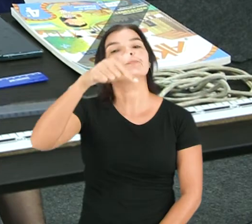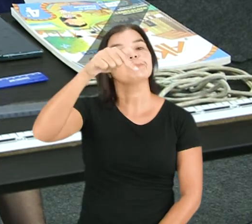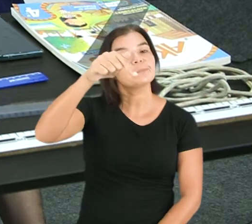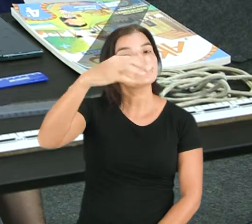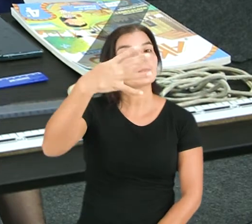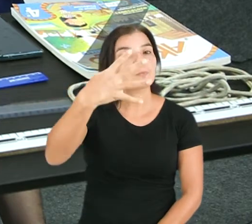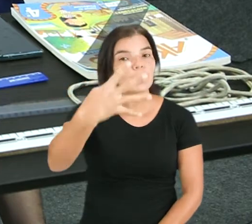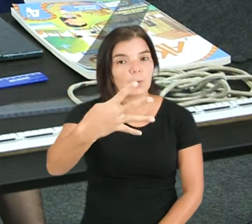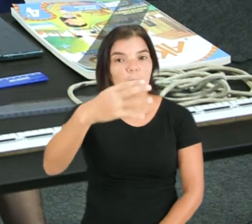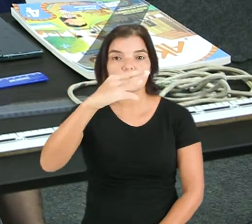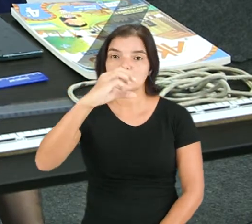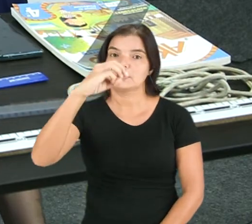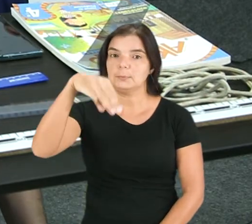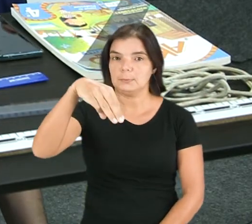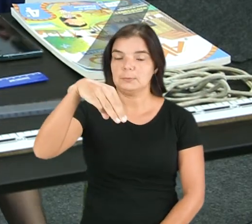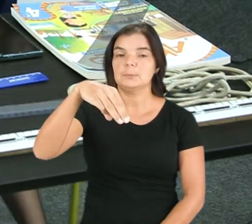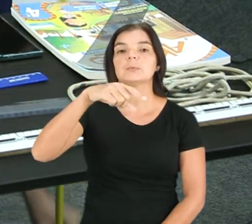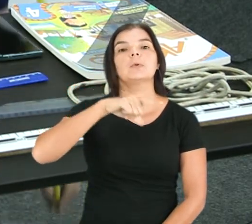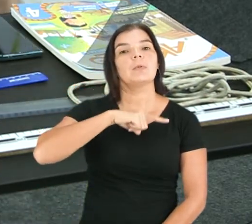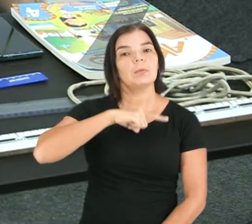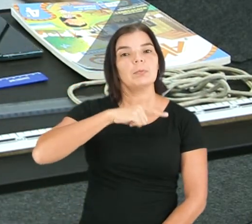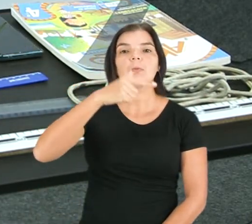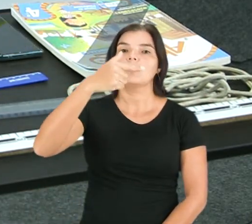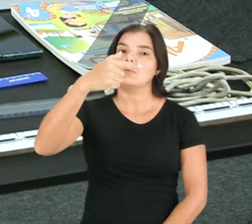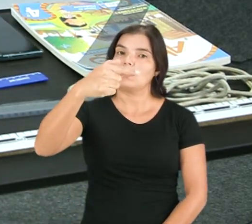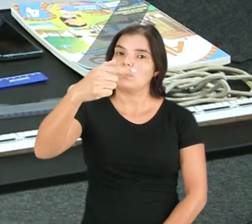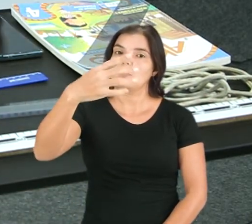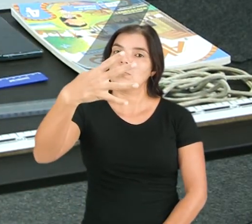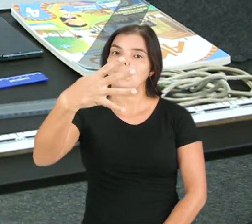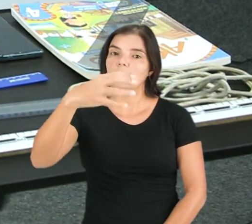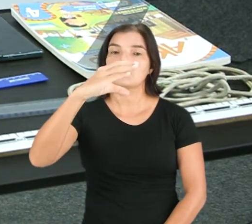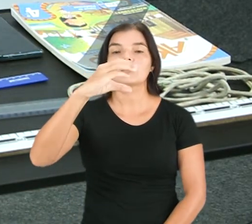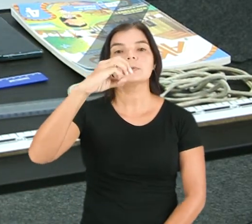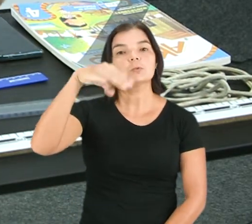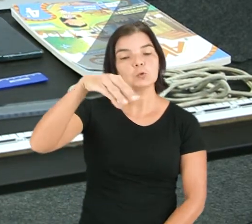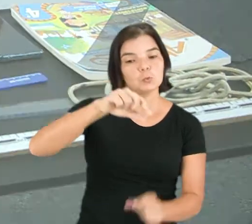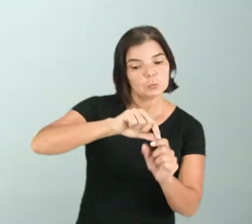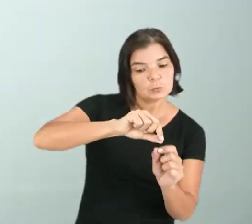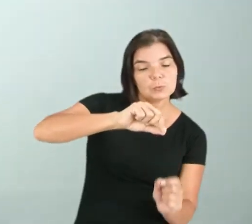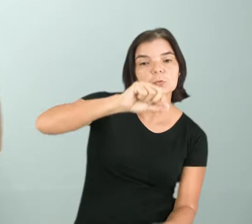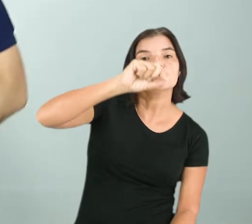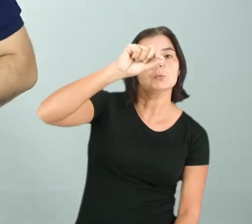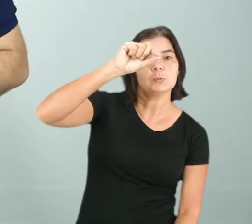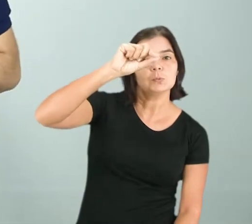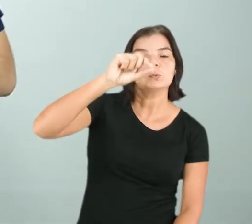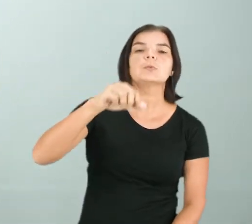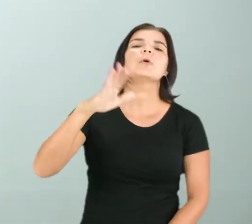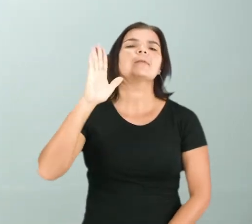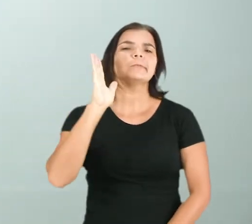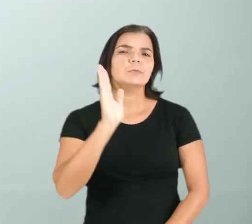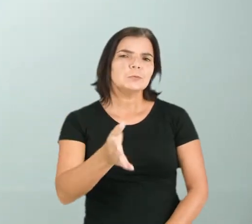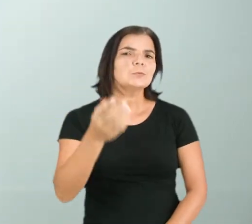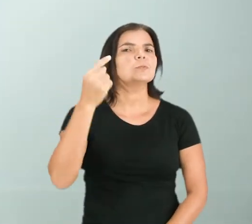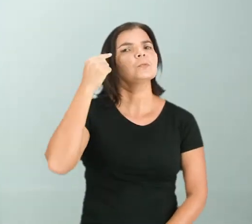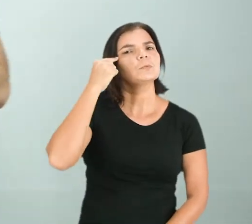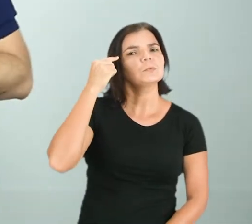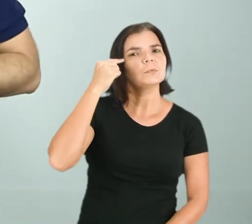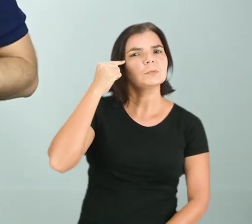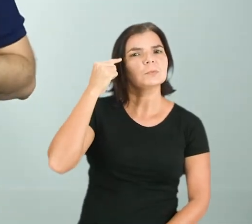74 centímetros. Tem 74 centímetros de altura. Já imaginou?